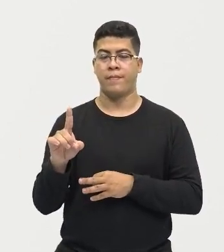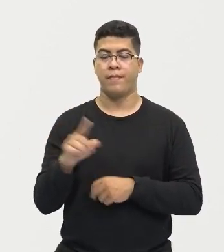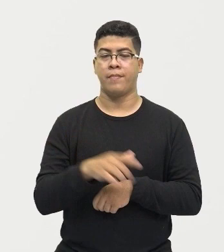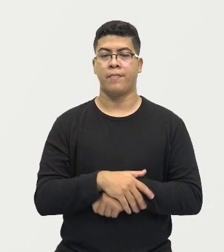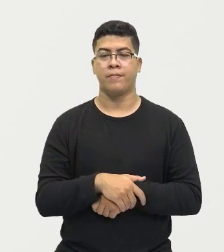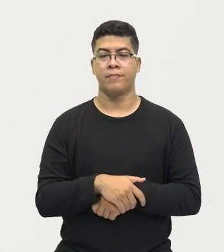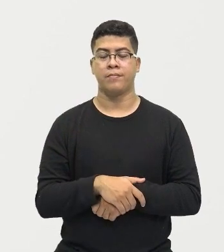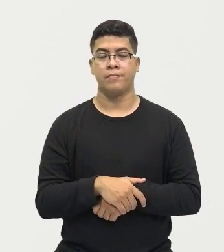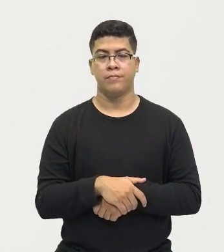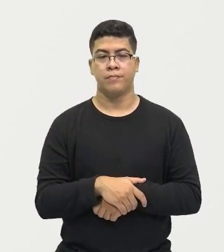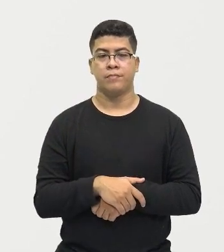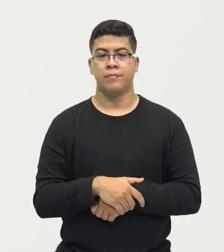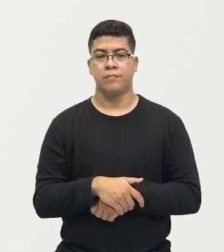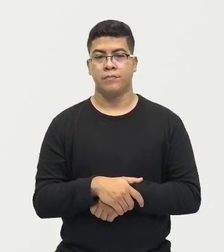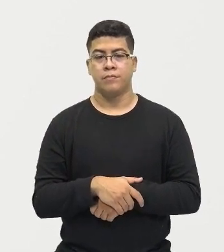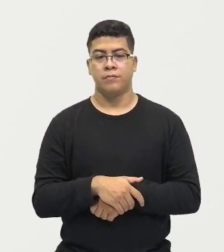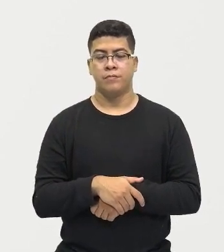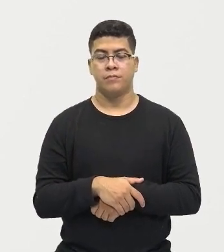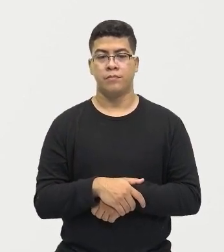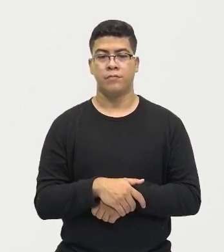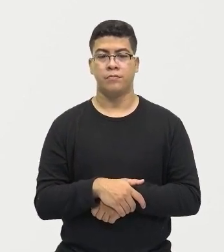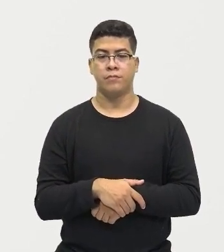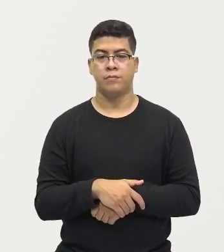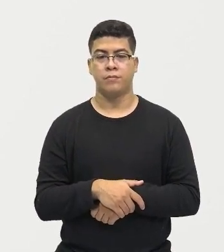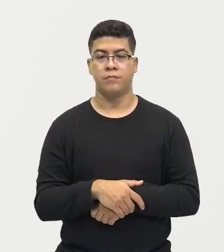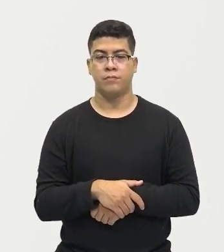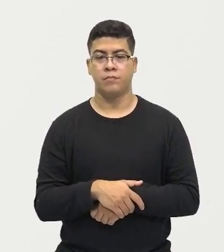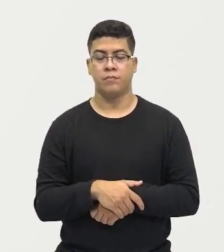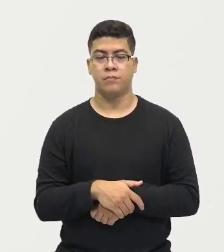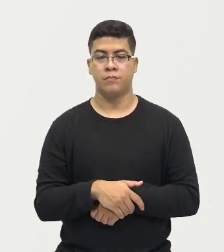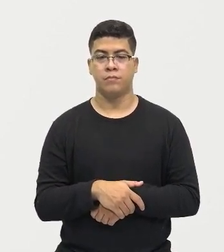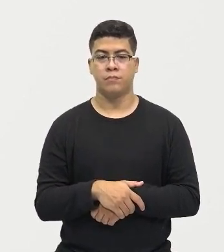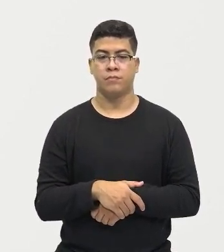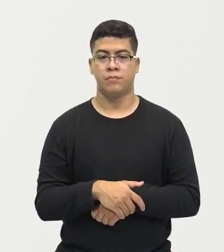bem. Prosseguindo. Olha só.